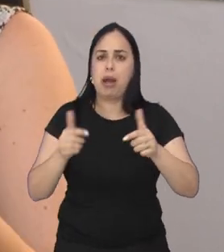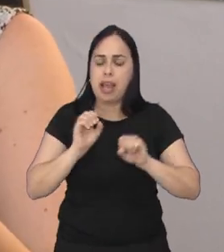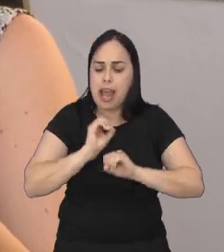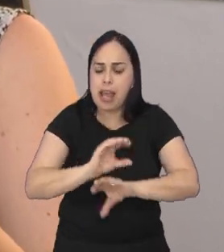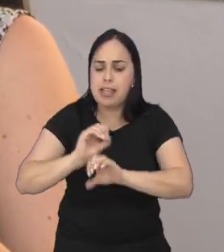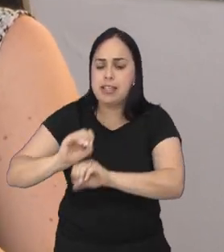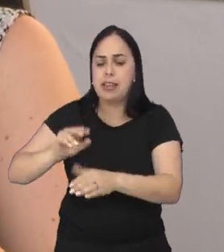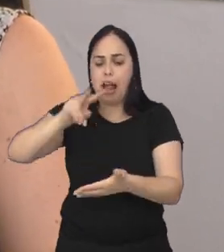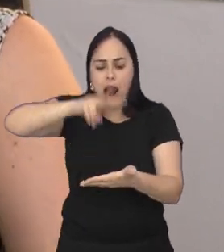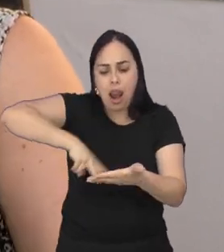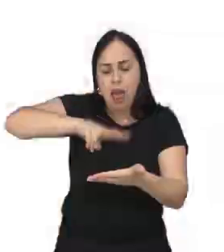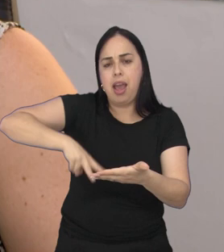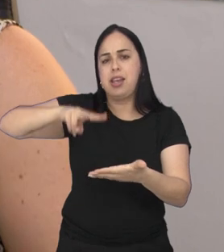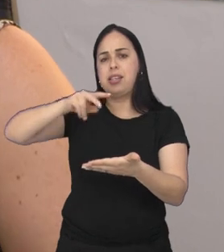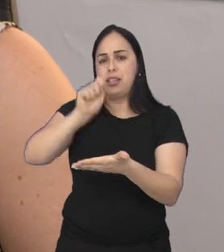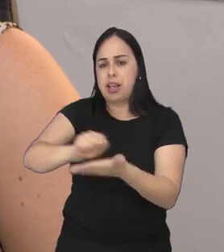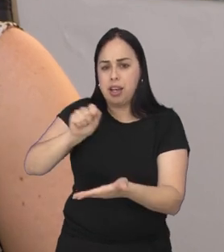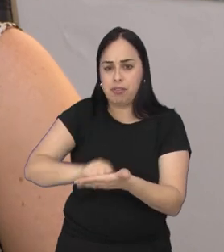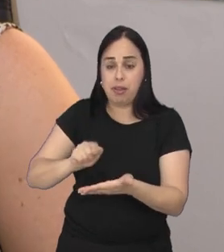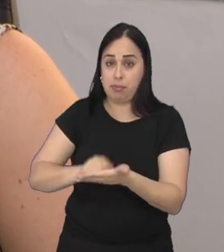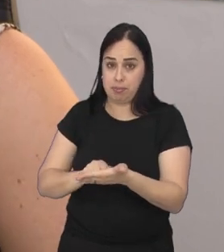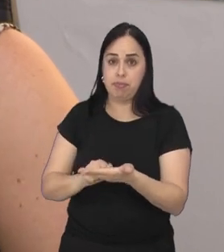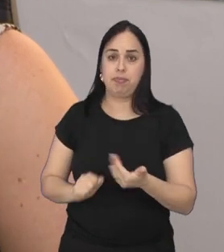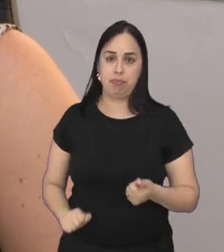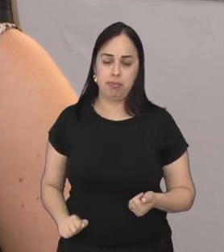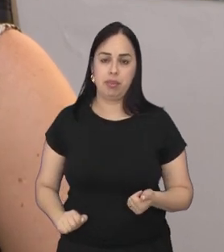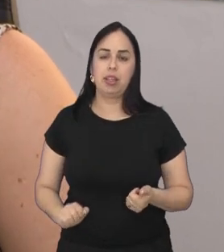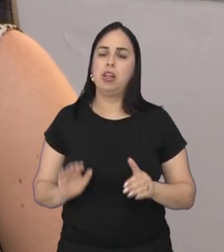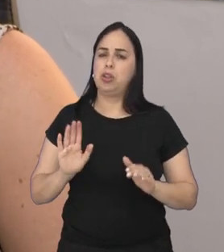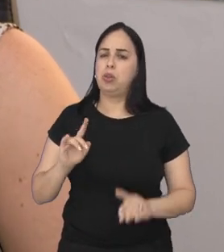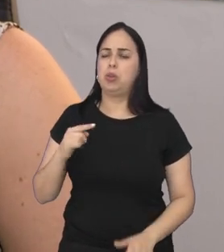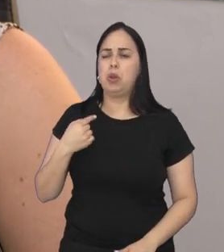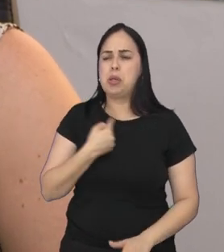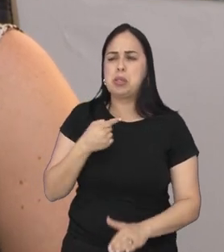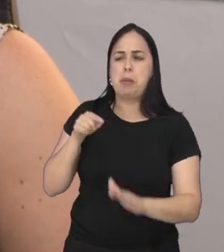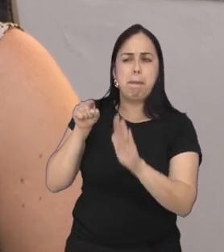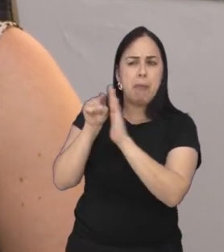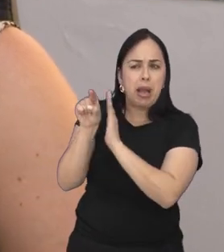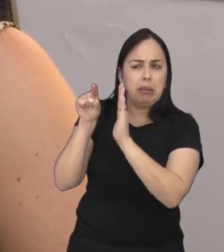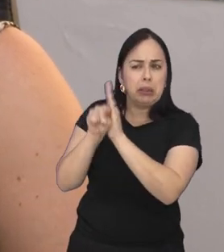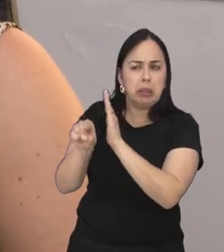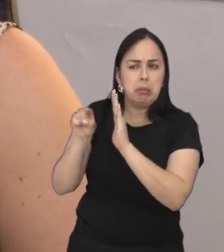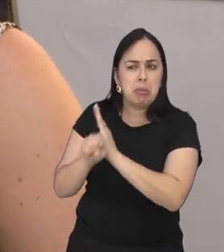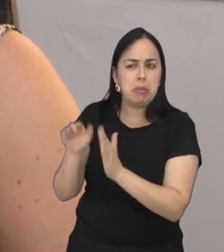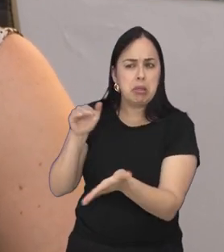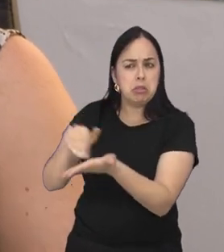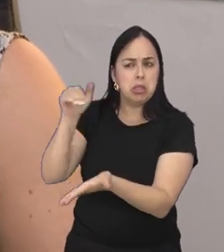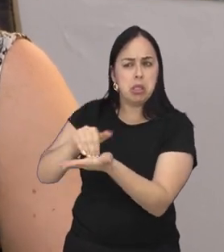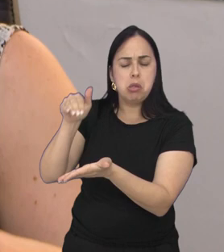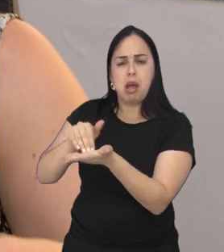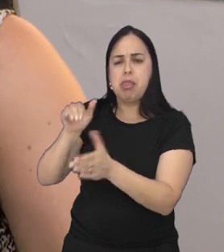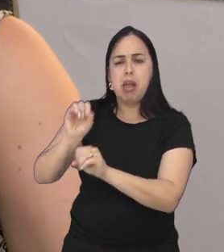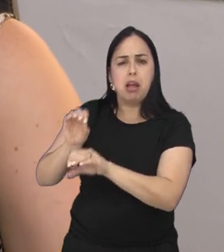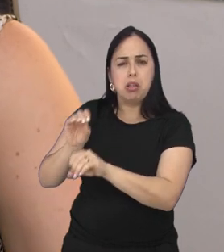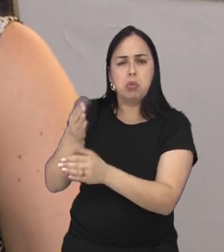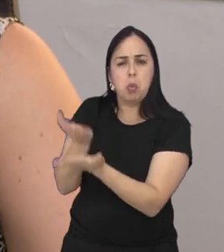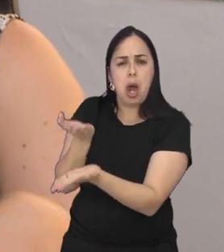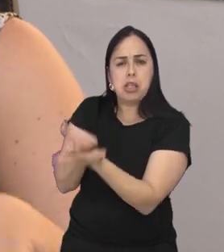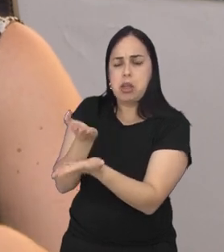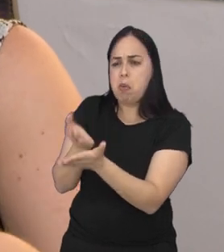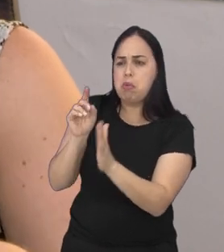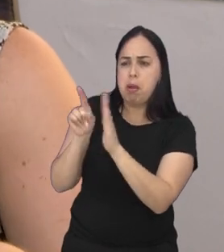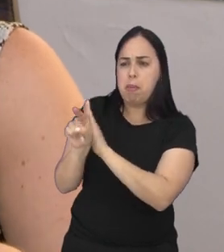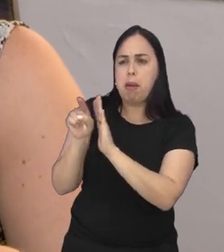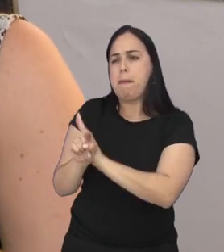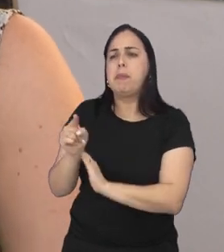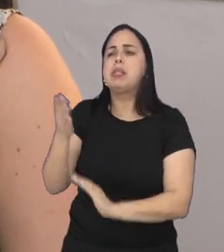paraa alfabetização das crianças como comissão de educação inclusive nós fizemos vários questionamentos paraa secretaria de educação